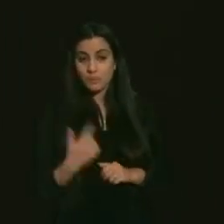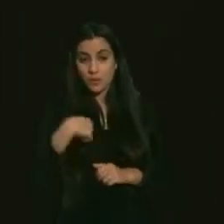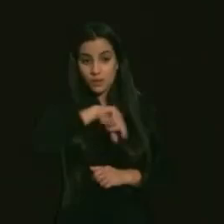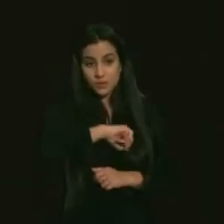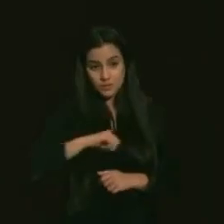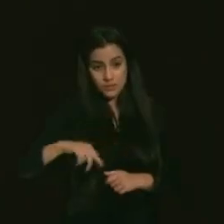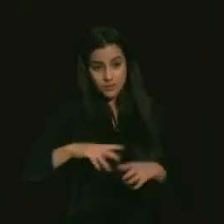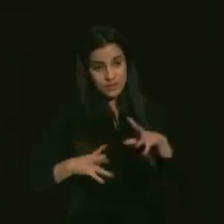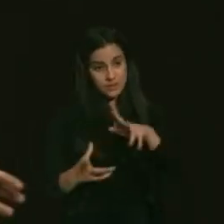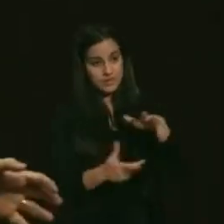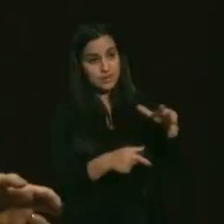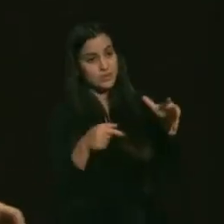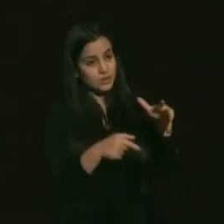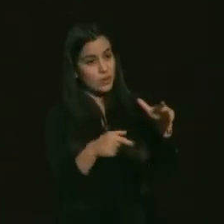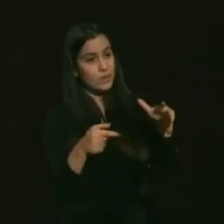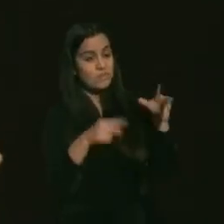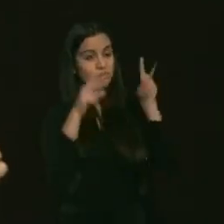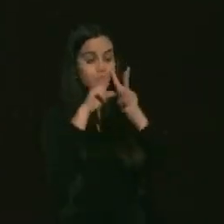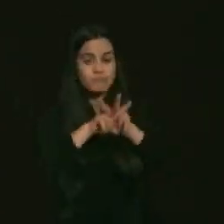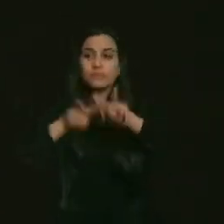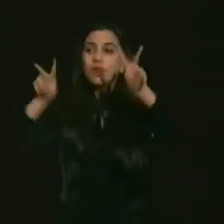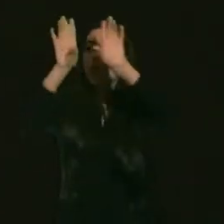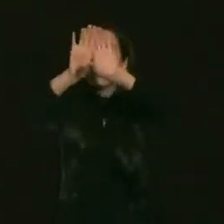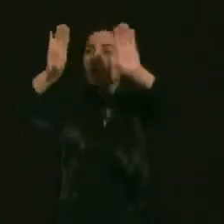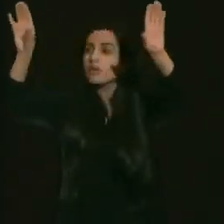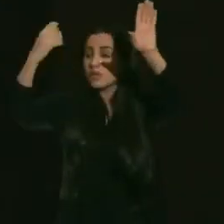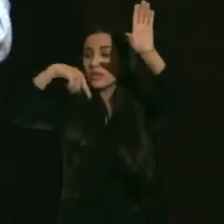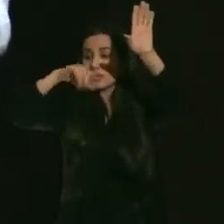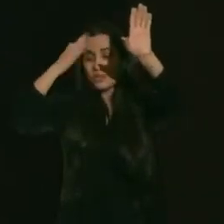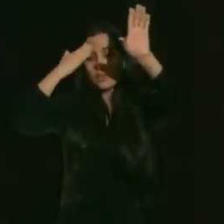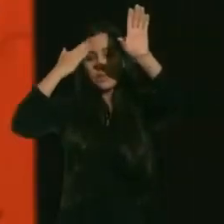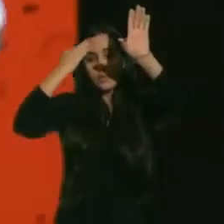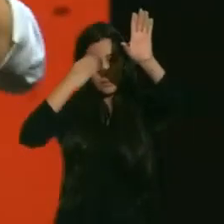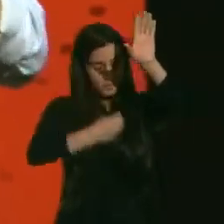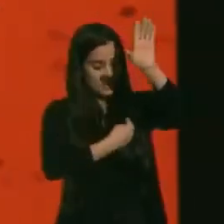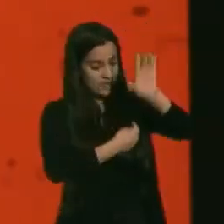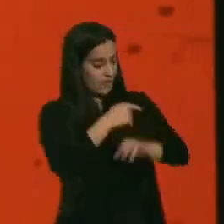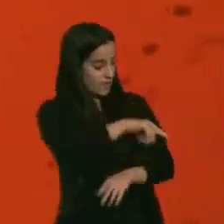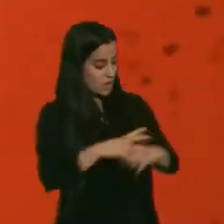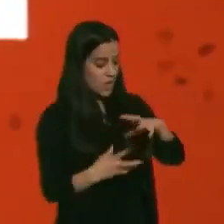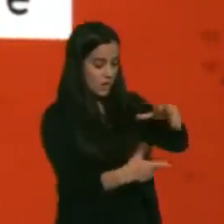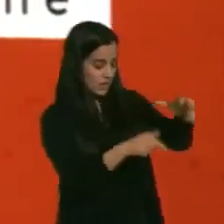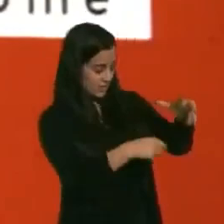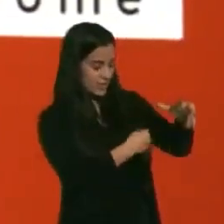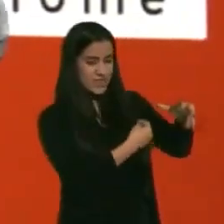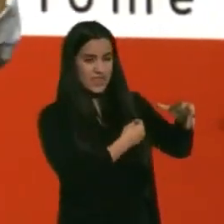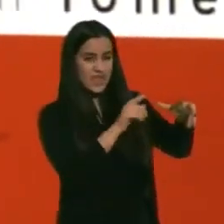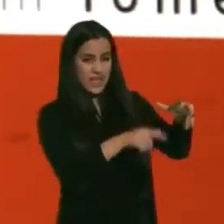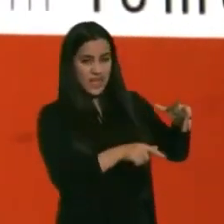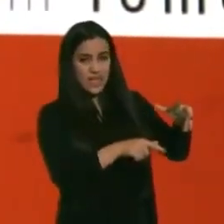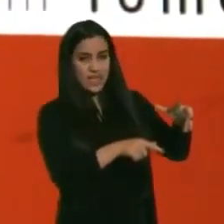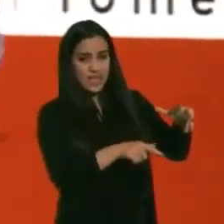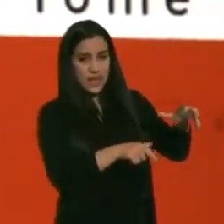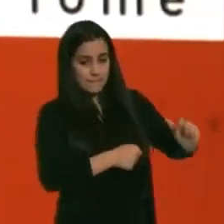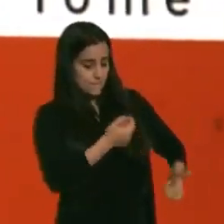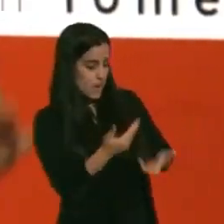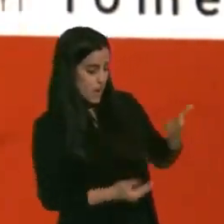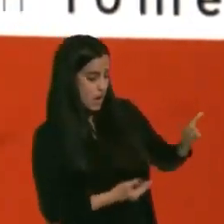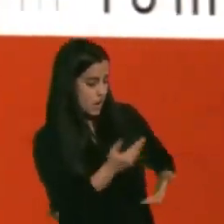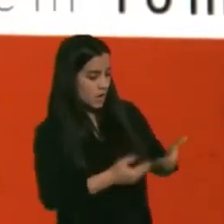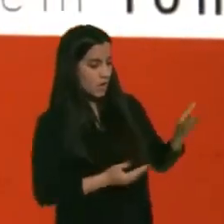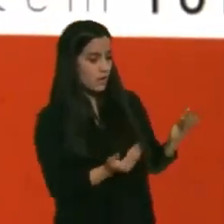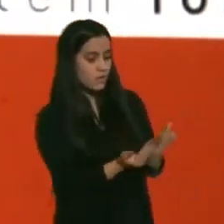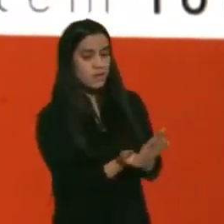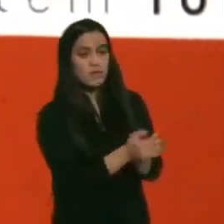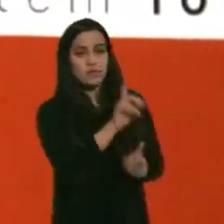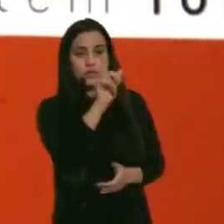mundo com os olhos na eternidade, sabendo que a vida aqui se doa, a vida aqui se gasta, o evangelho não tem a